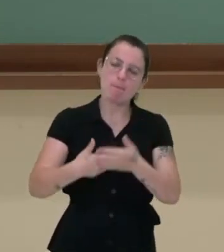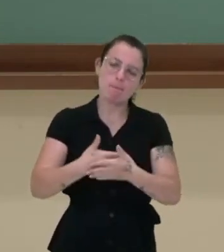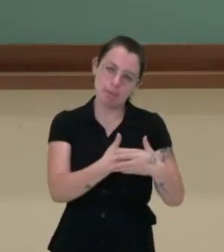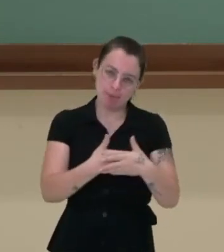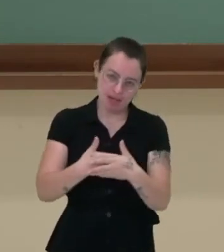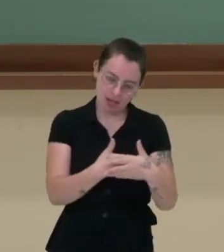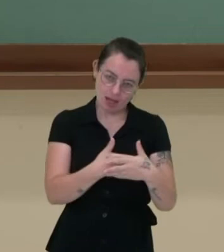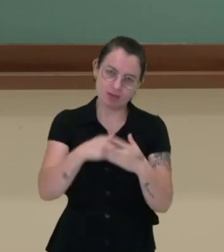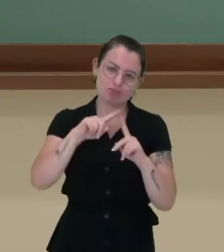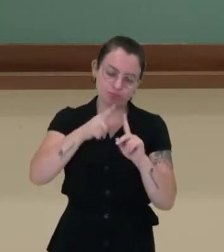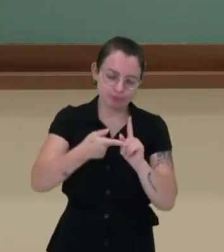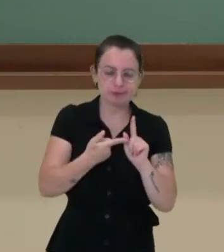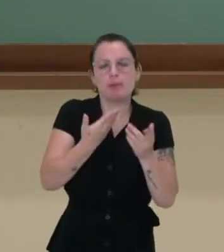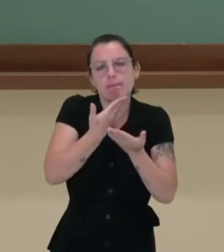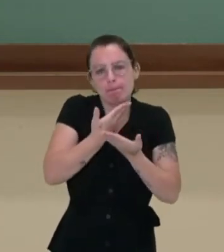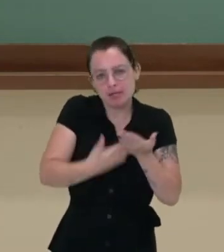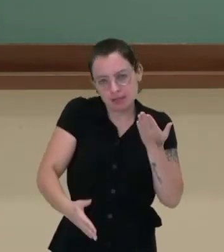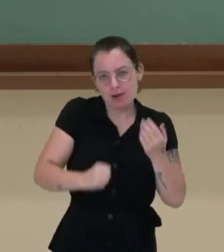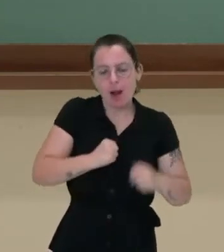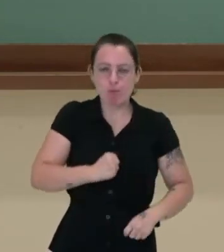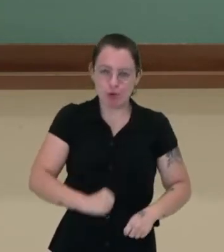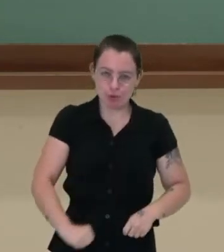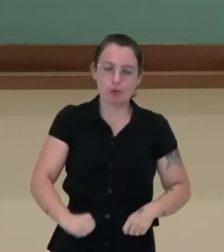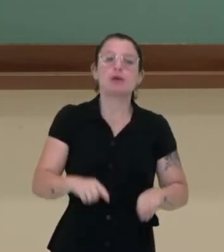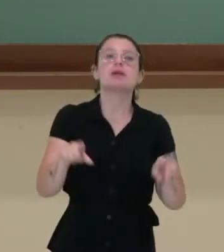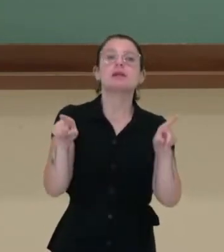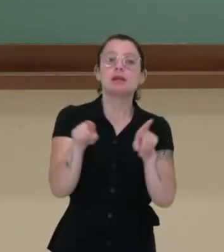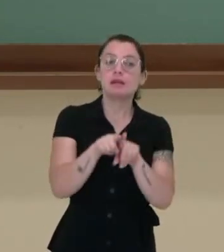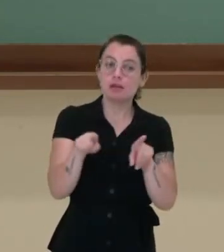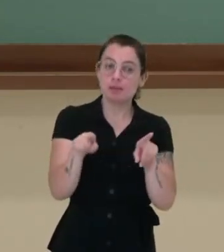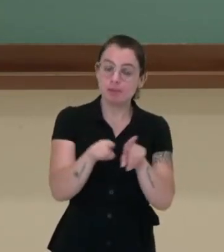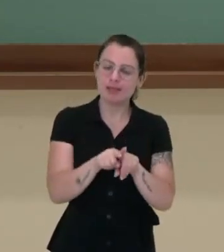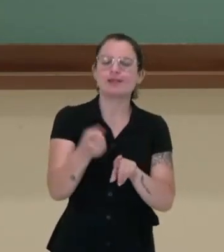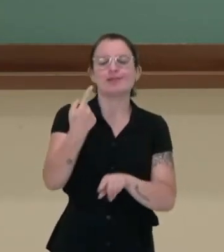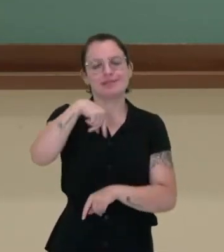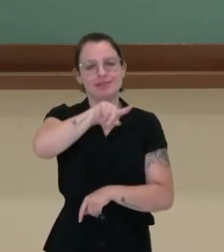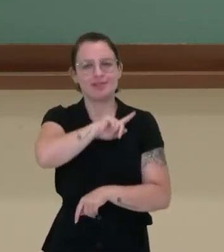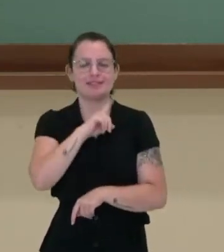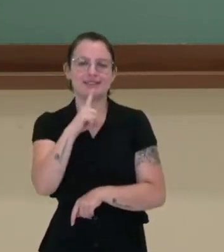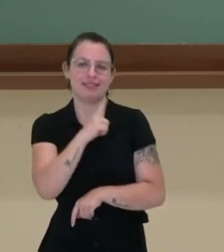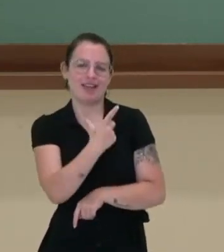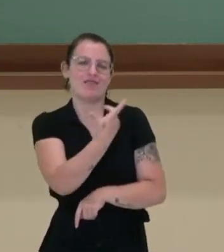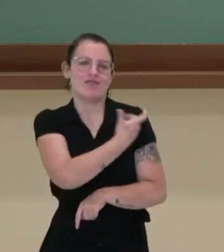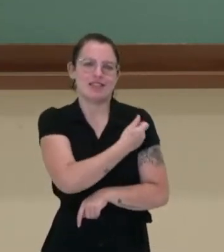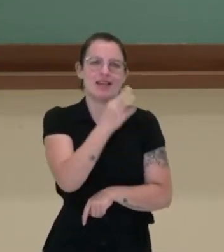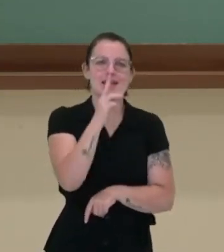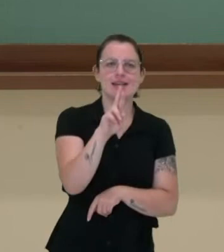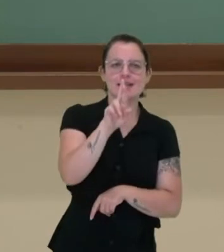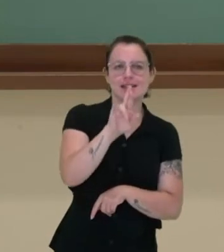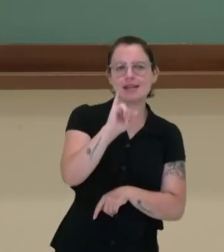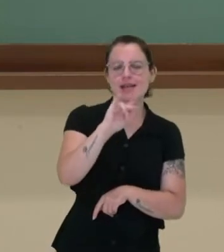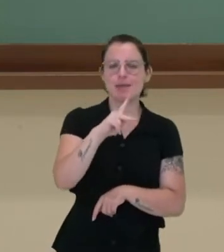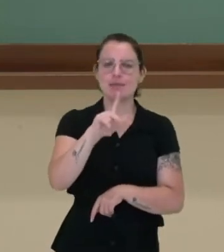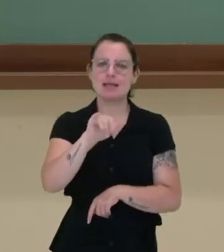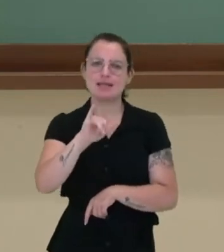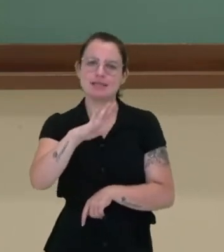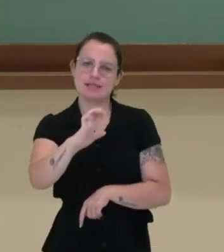Aqui, novamente, nós temos a vacina tríplice viral. E